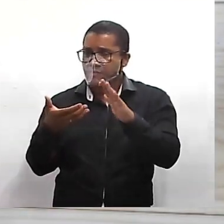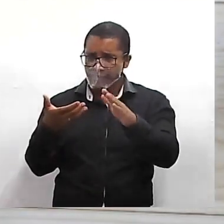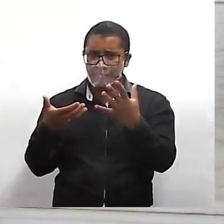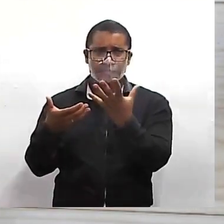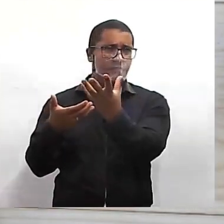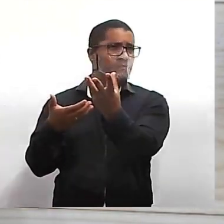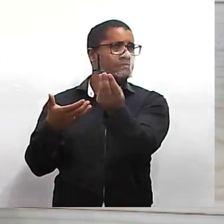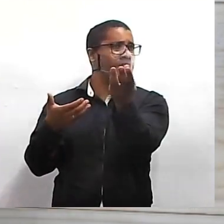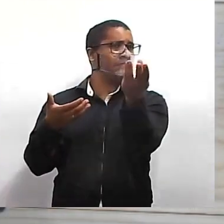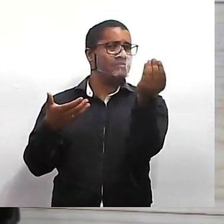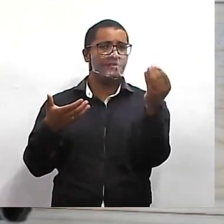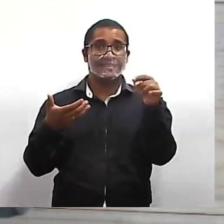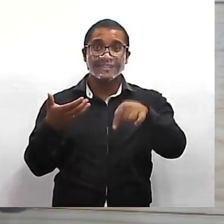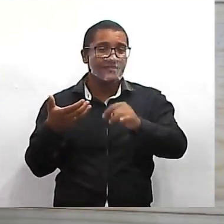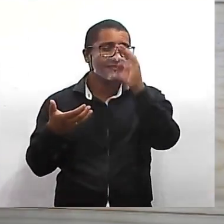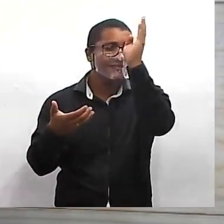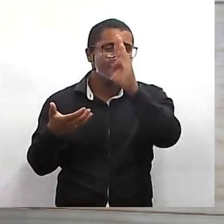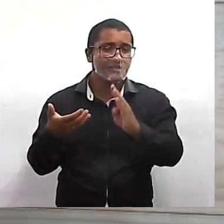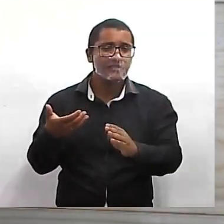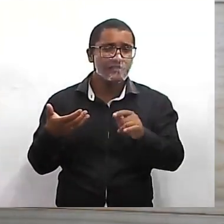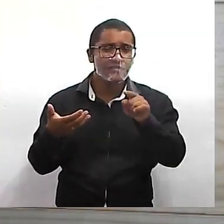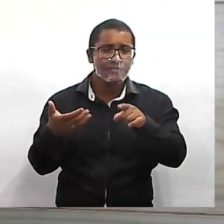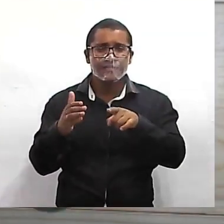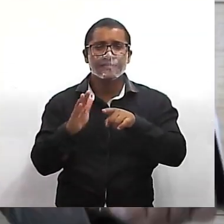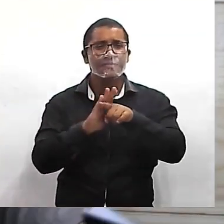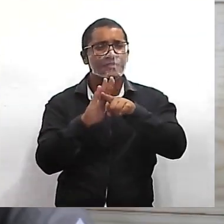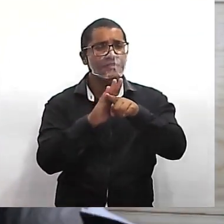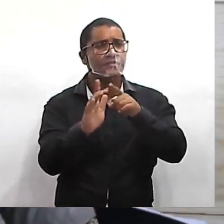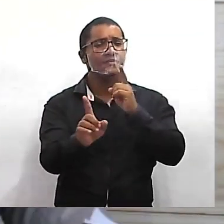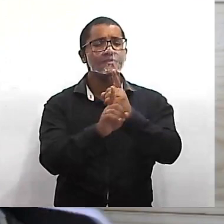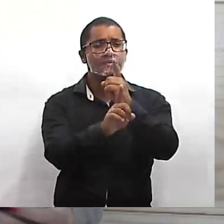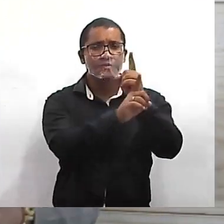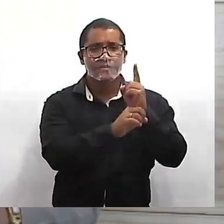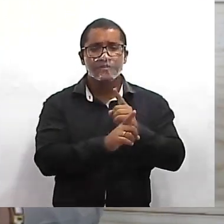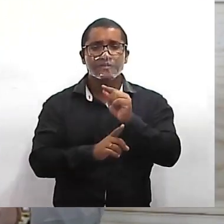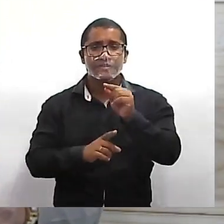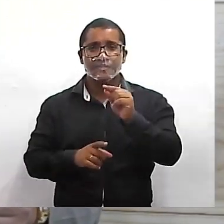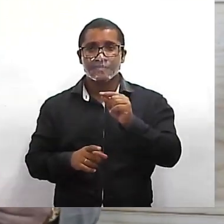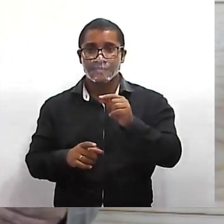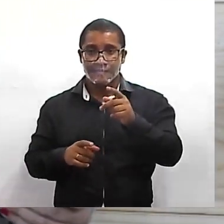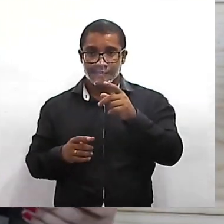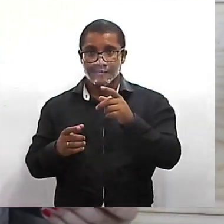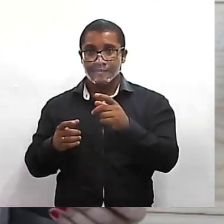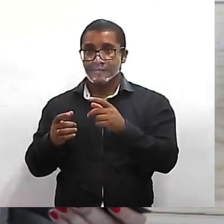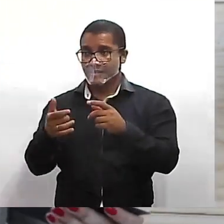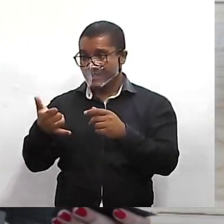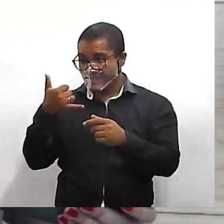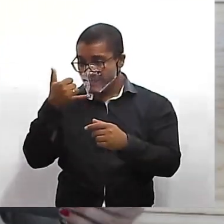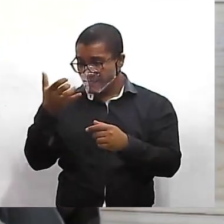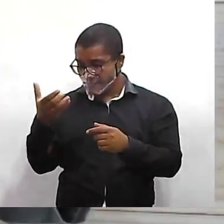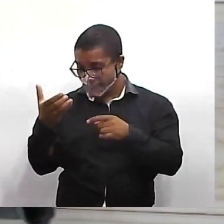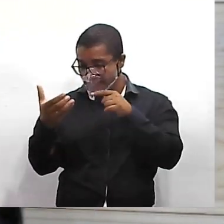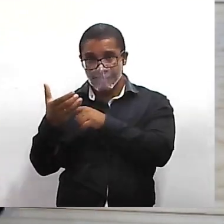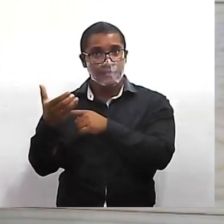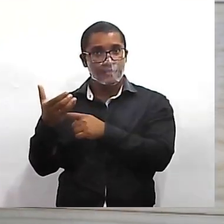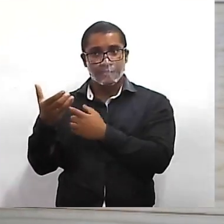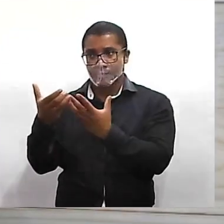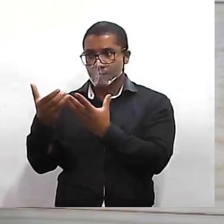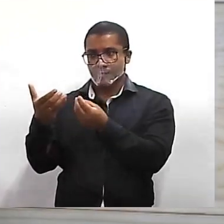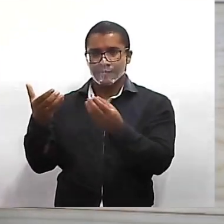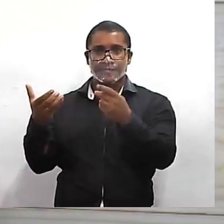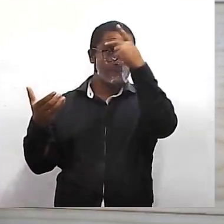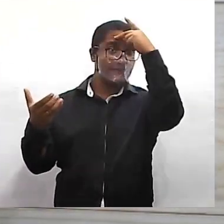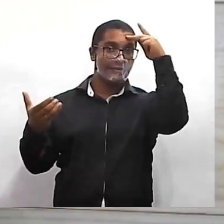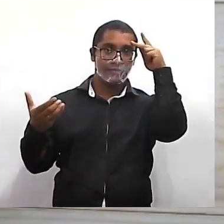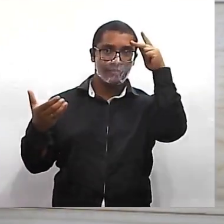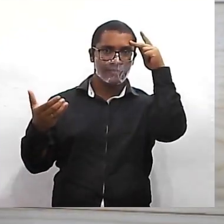pesquisa, inclusive, que diz que no Brasil nós temos mais aparelhos de celular do que pessoas, do que brasileiros, né? Então, isso é bem